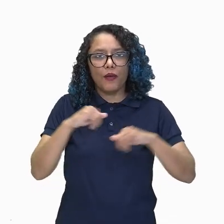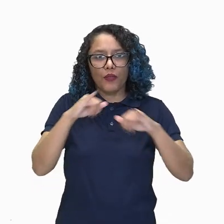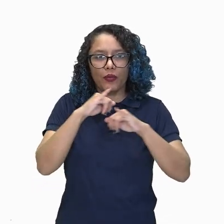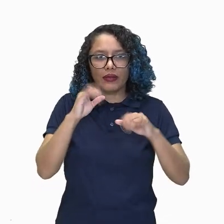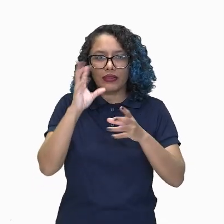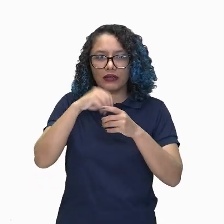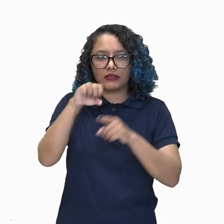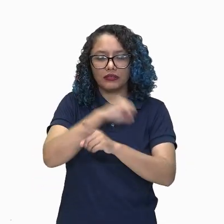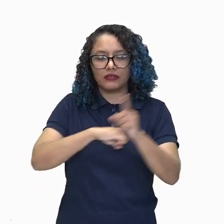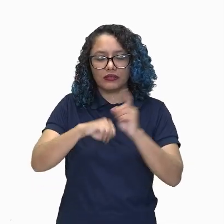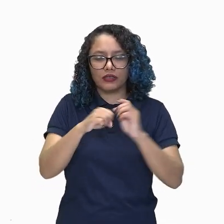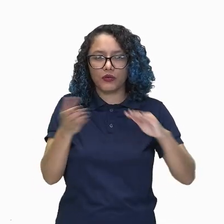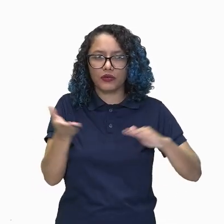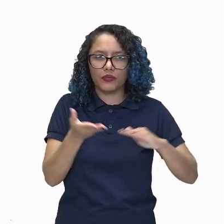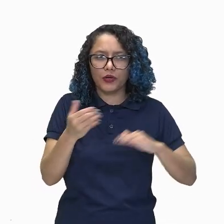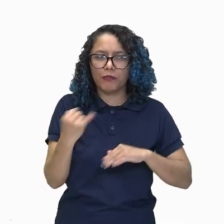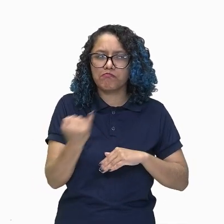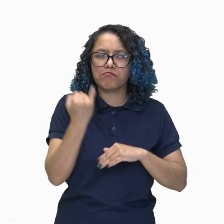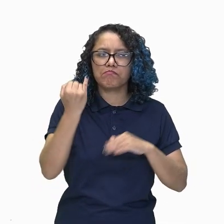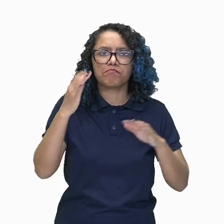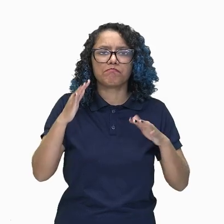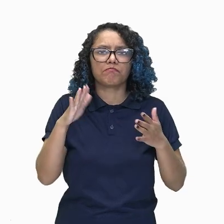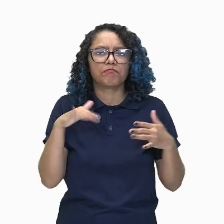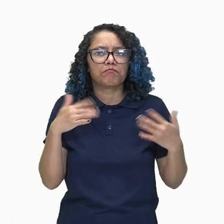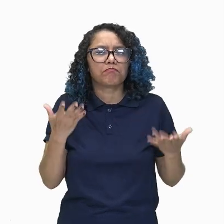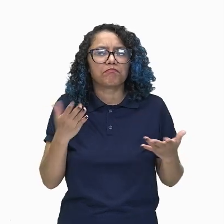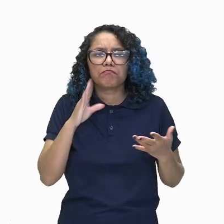a sociedade contemporânea?